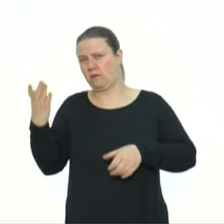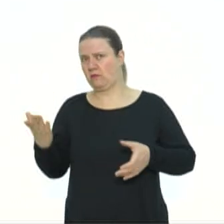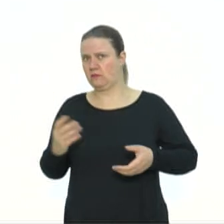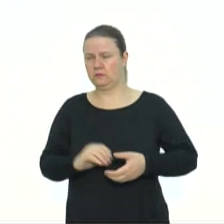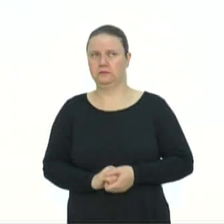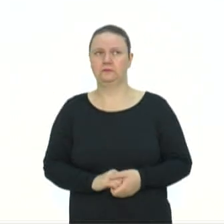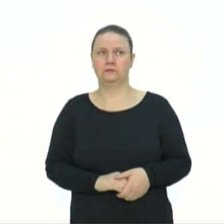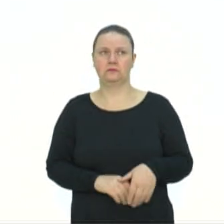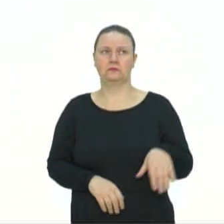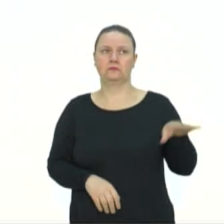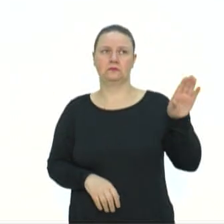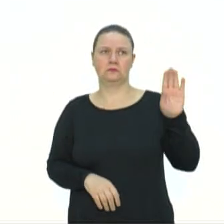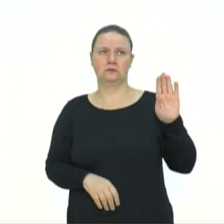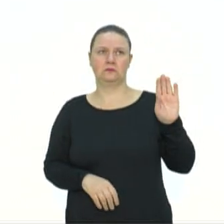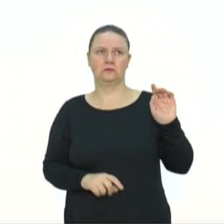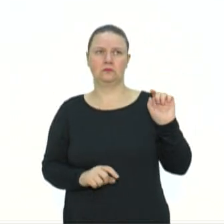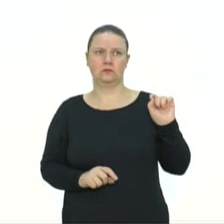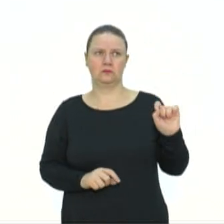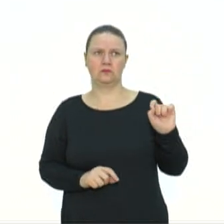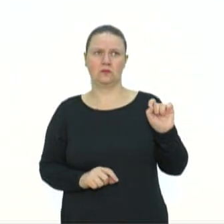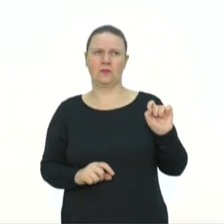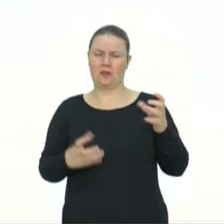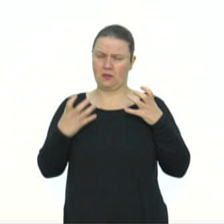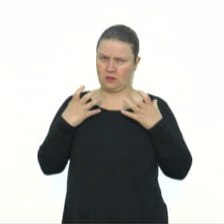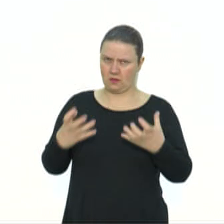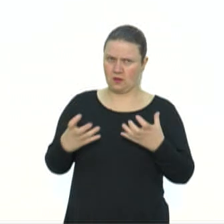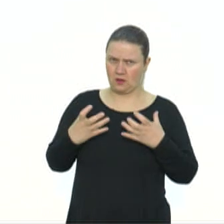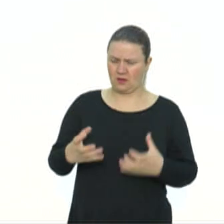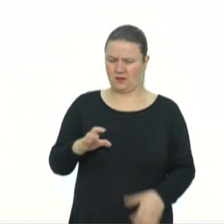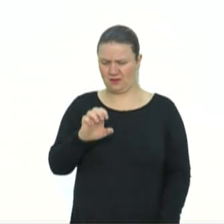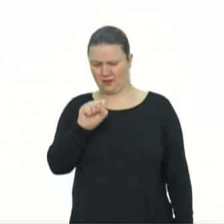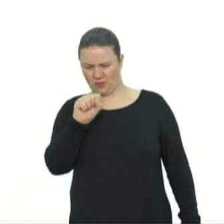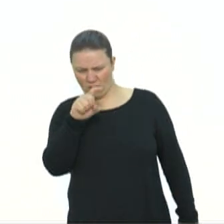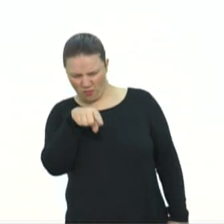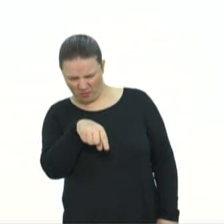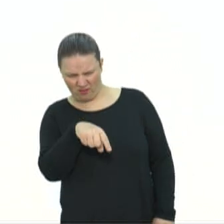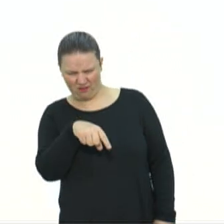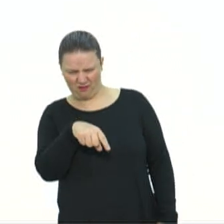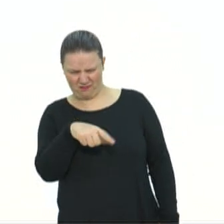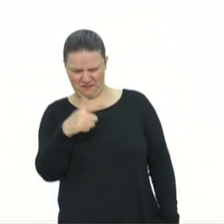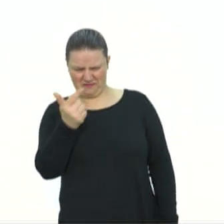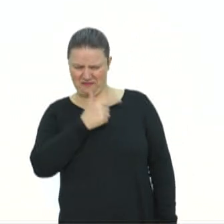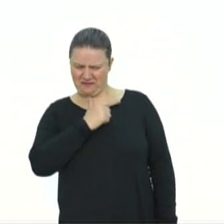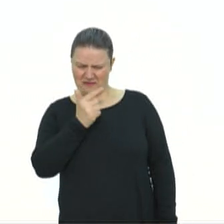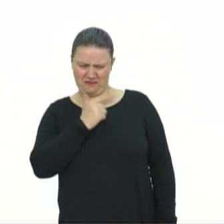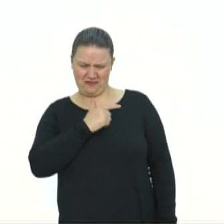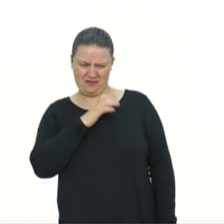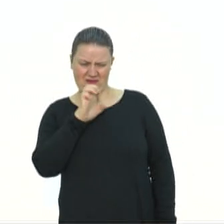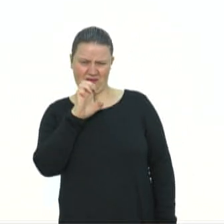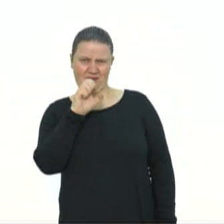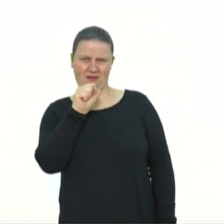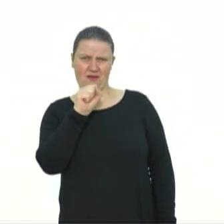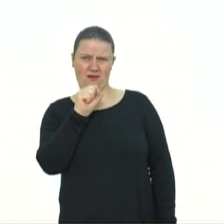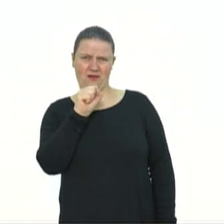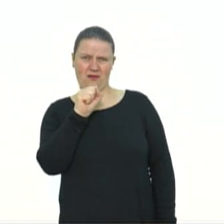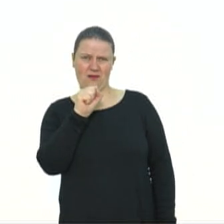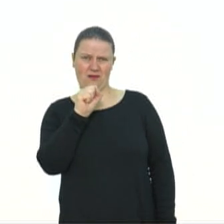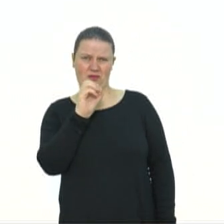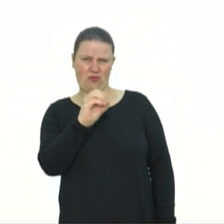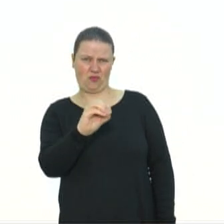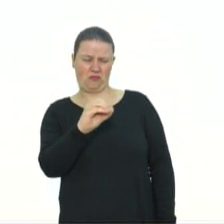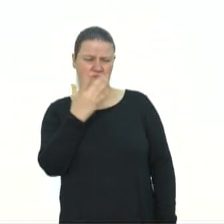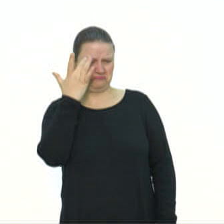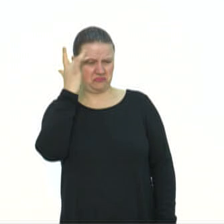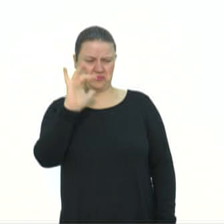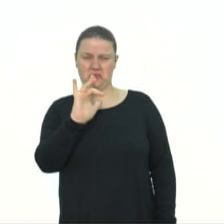B. Queres comprar isso? É muito feio. Também não sei o que seria isso, né?